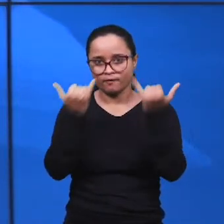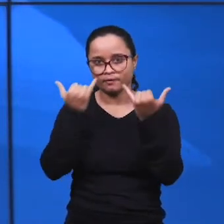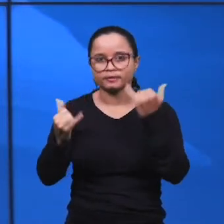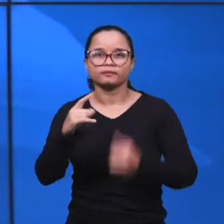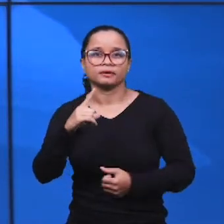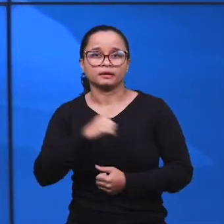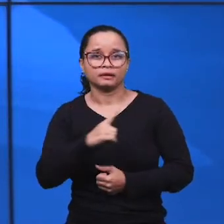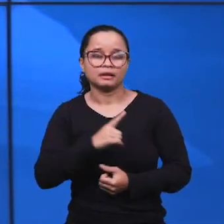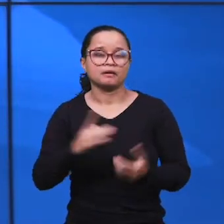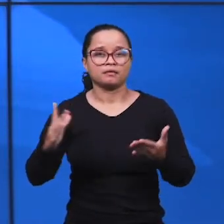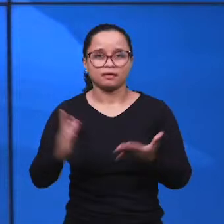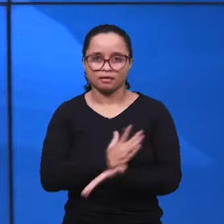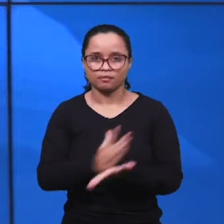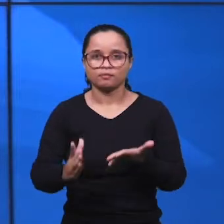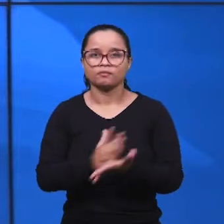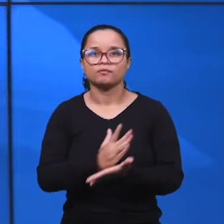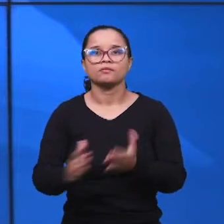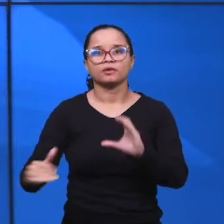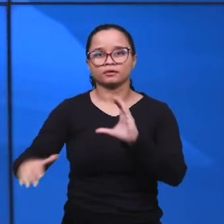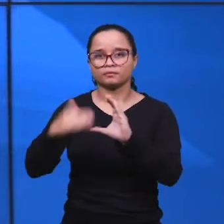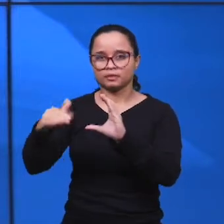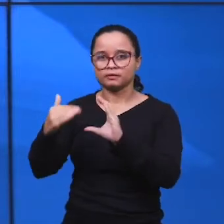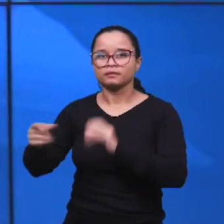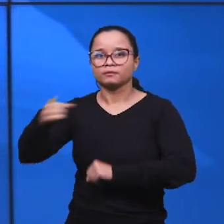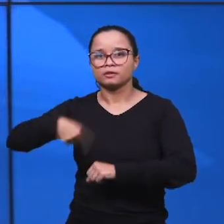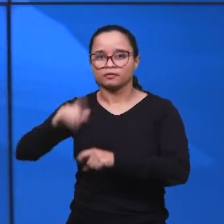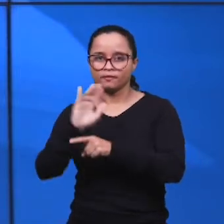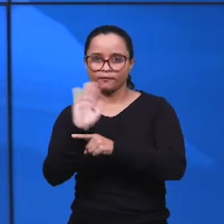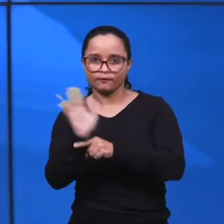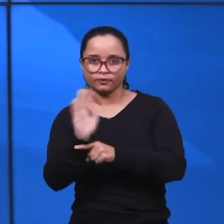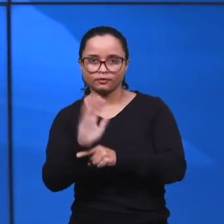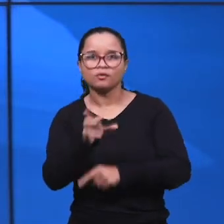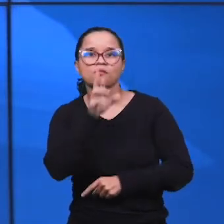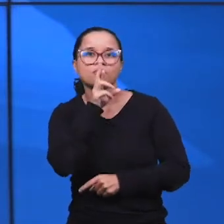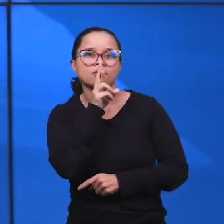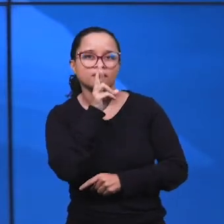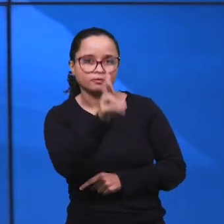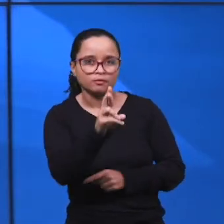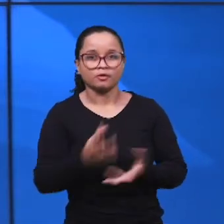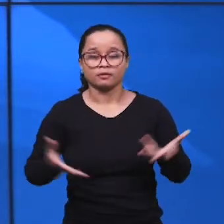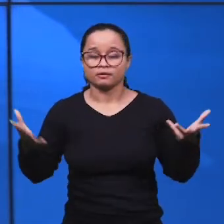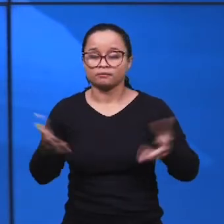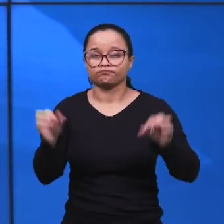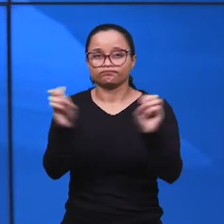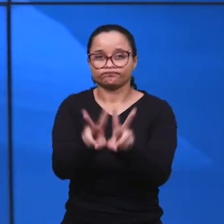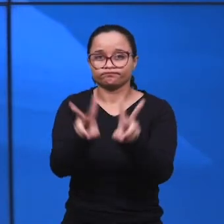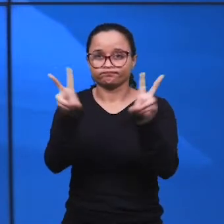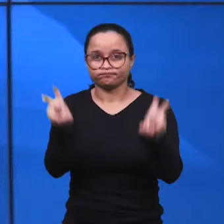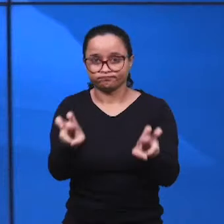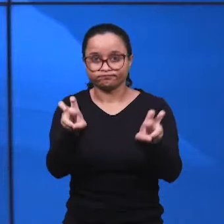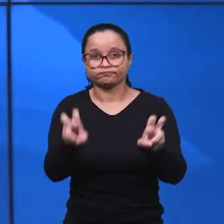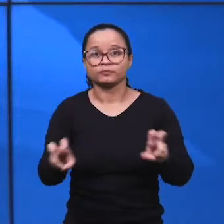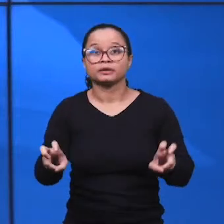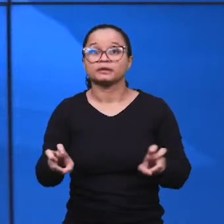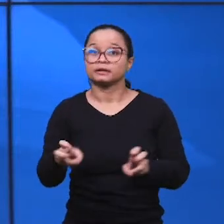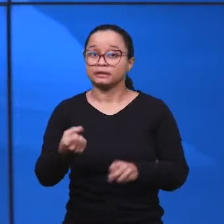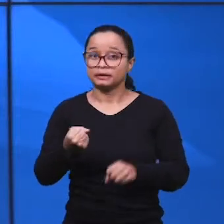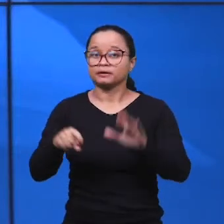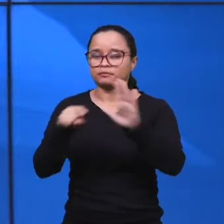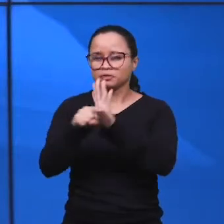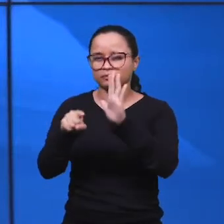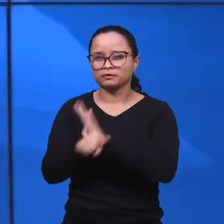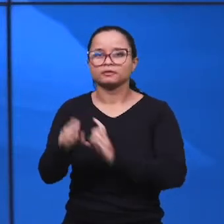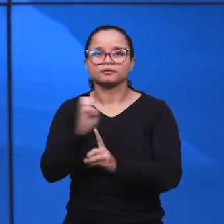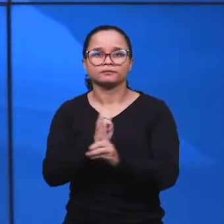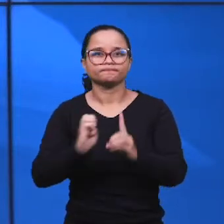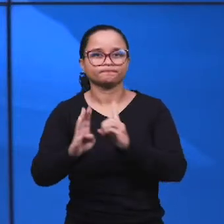que os irmãos nos mandam através dos vídeos, enviando respostas dos assuntos, das perguntas da Escola Bíblica Dominical,